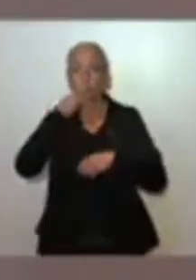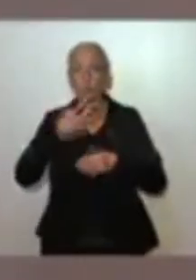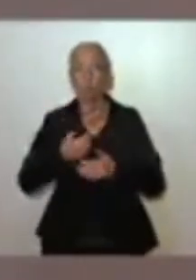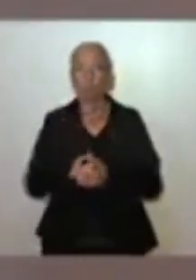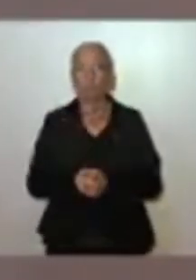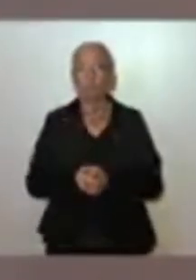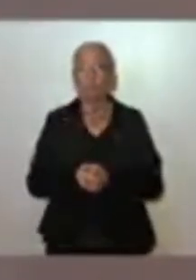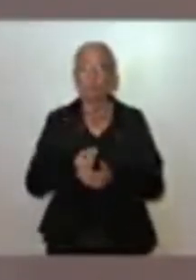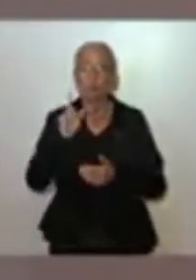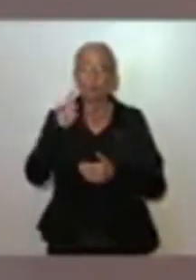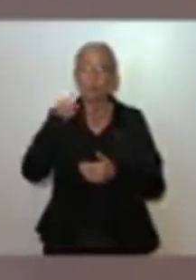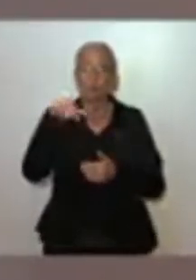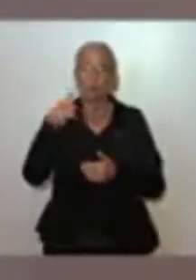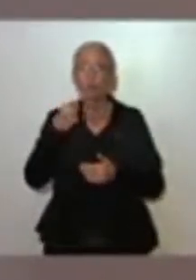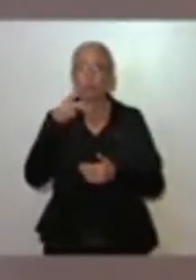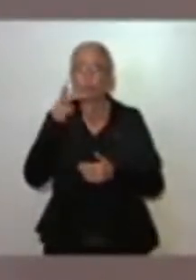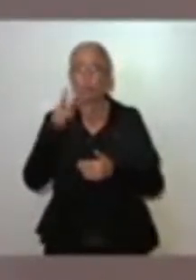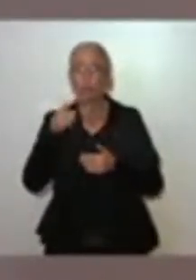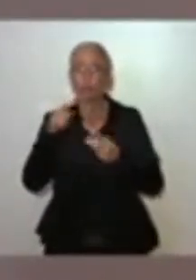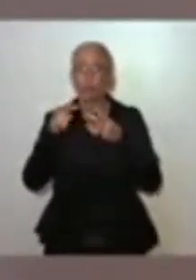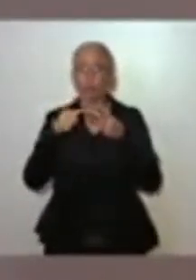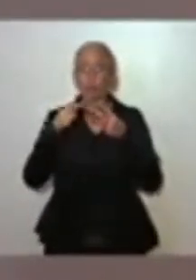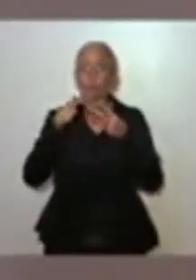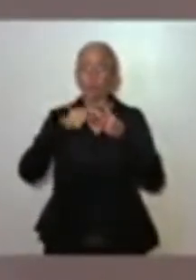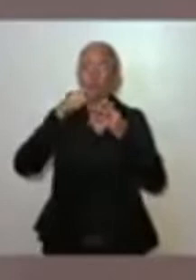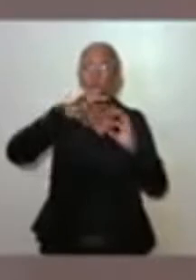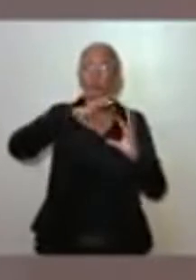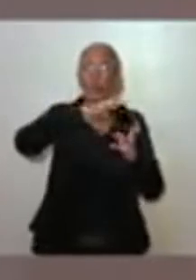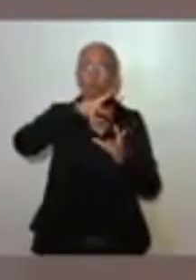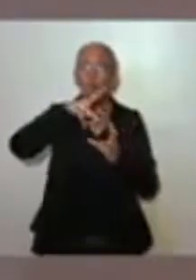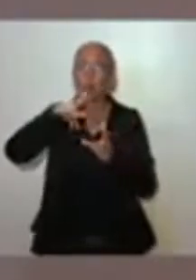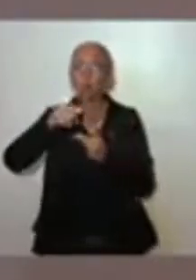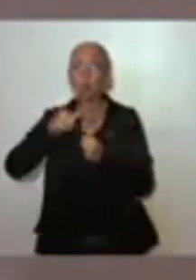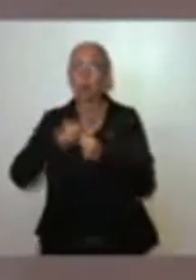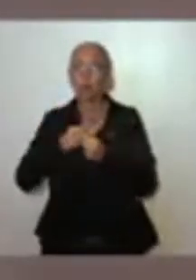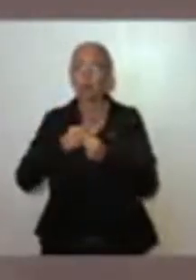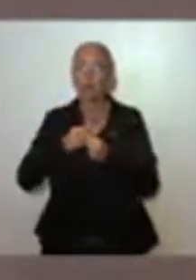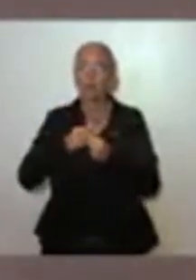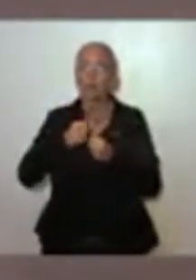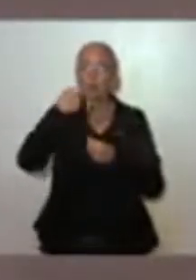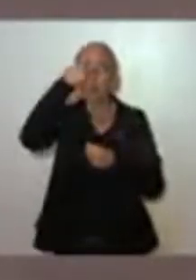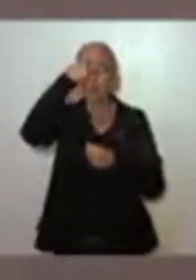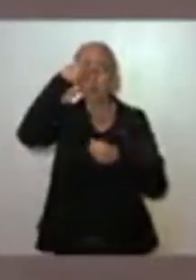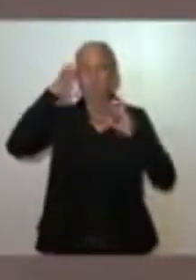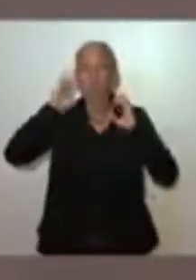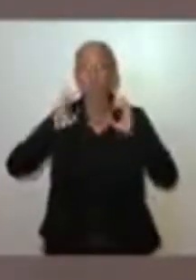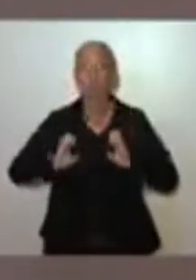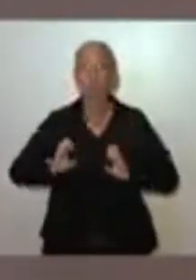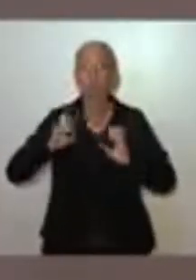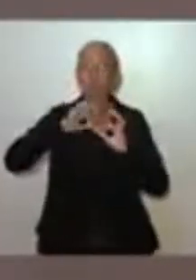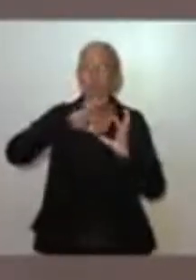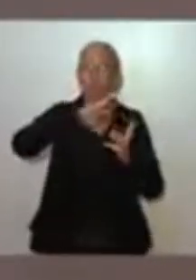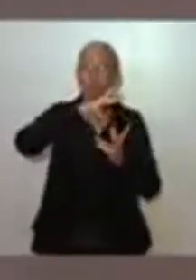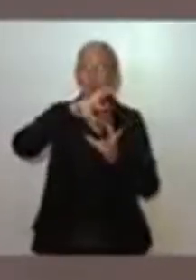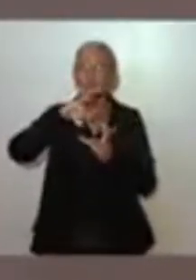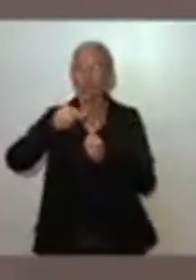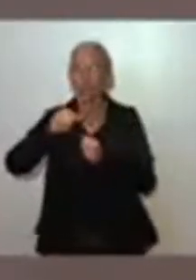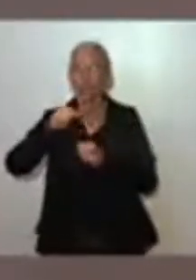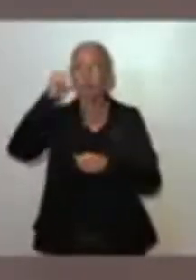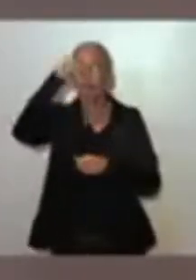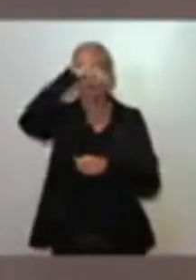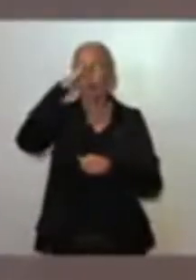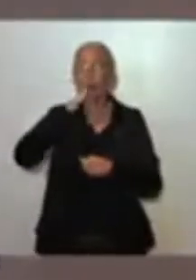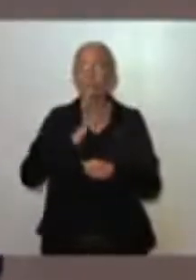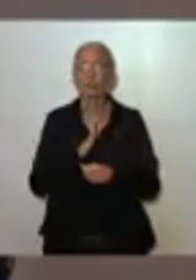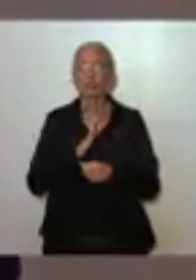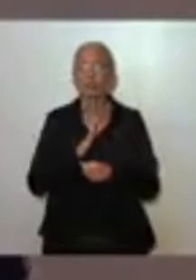depois falar um pouco sobre o mundo de como ser um cidadão global de falar um pouco sobre o Brasil de